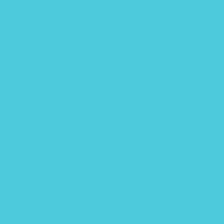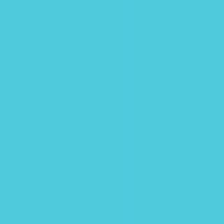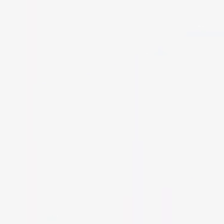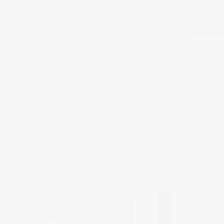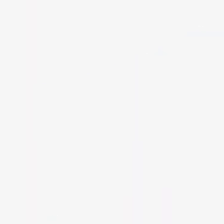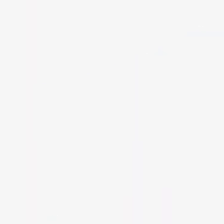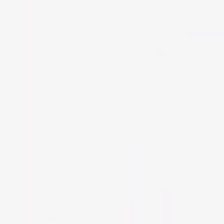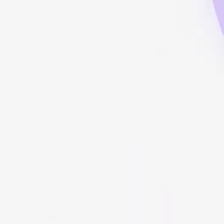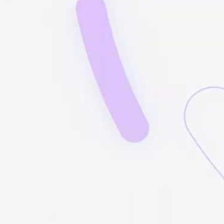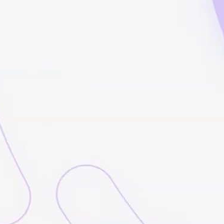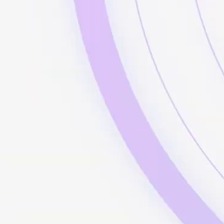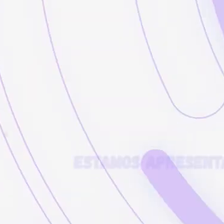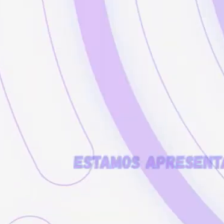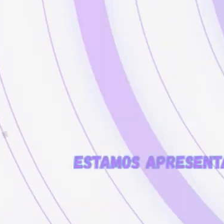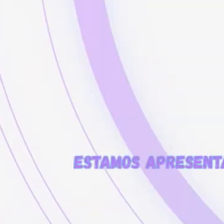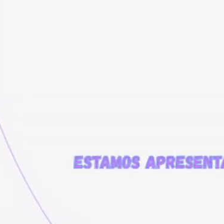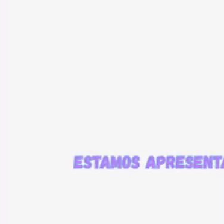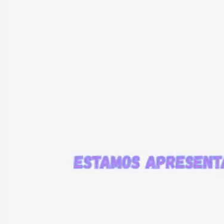Câmara.